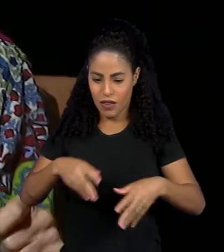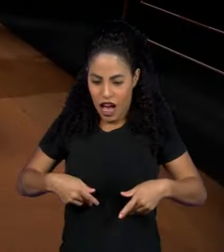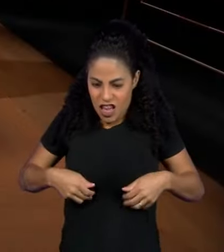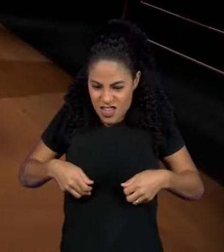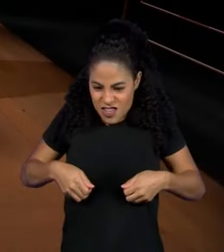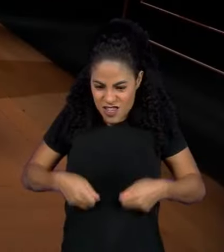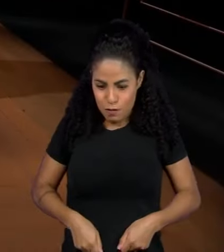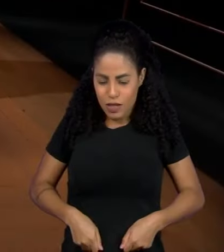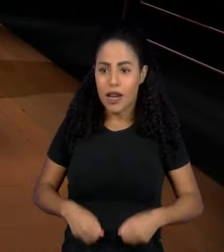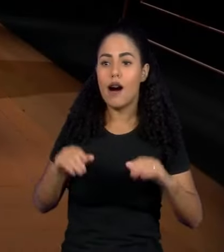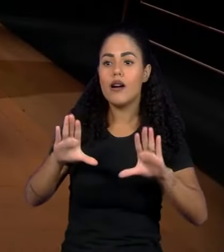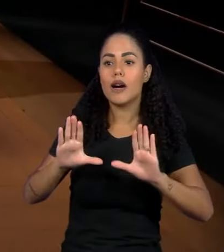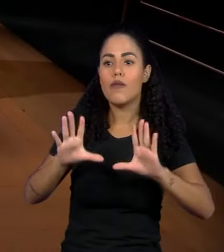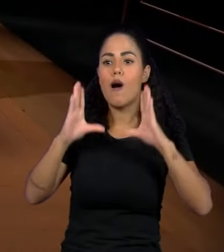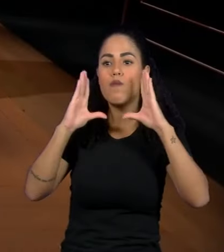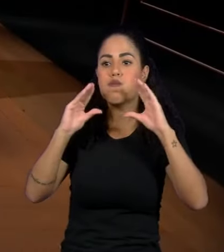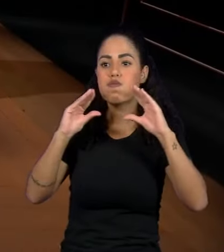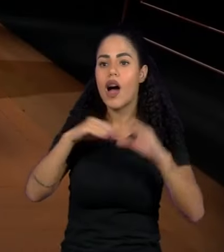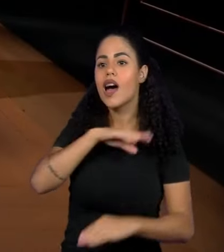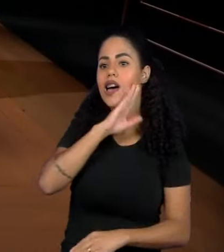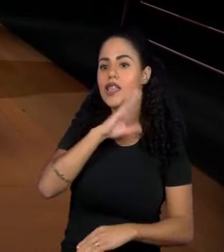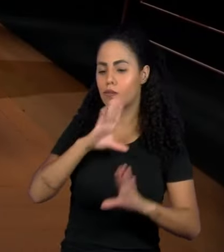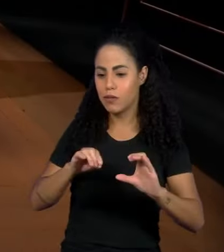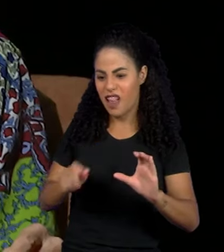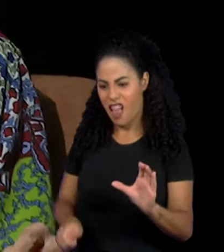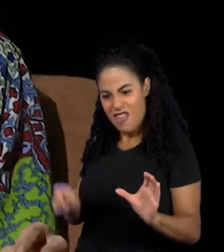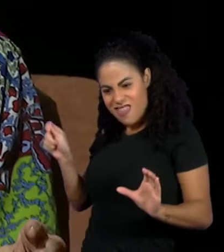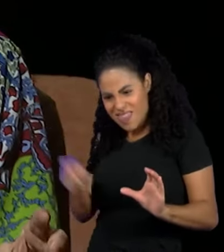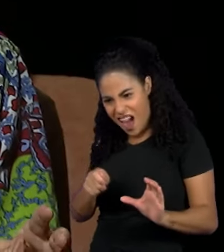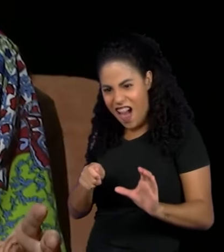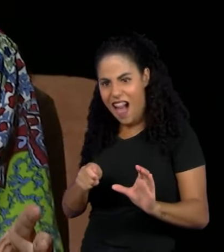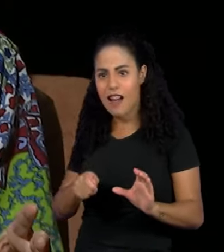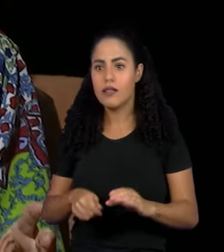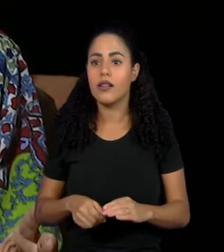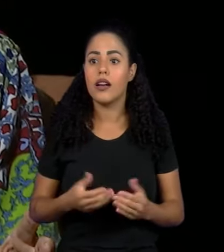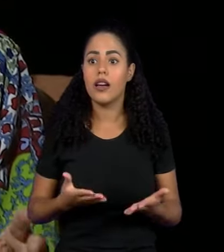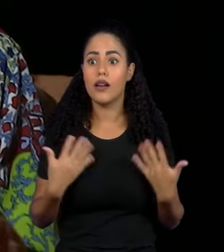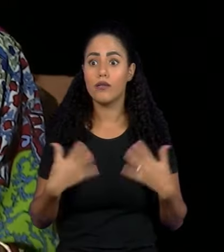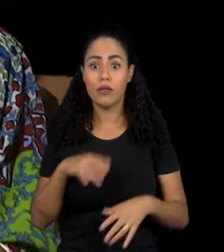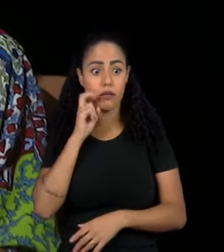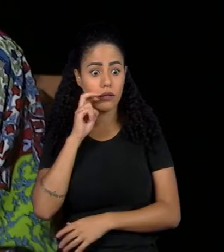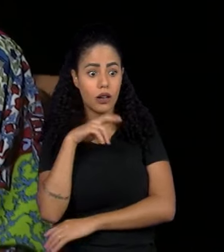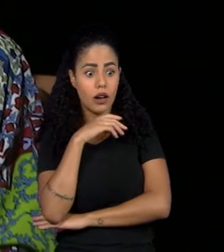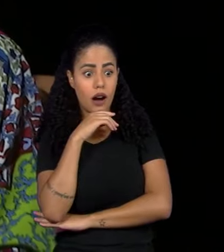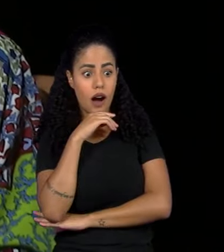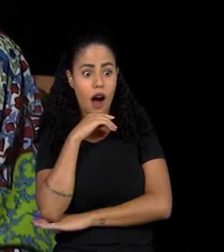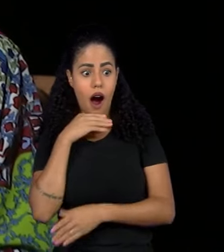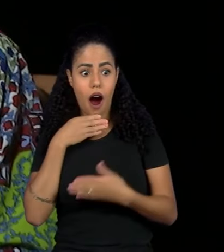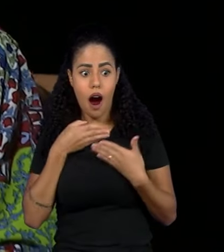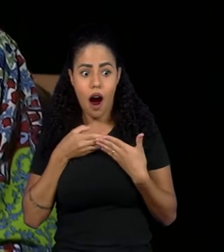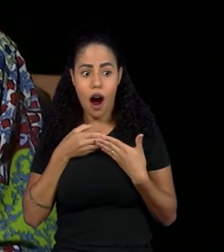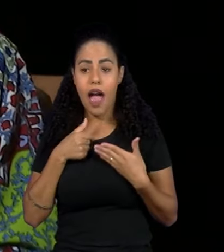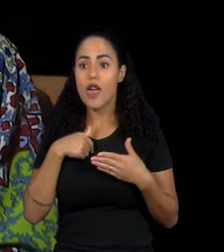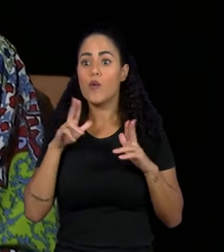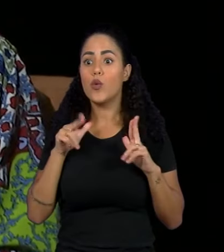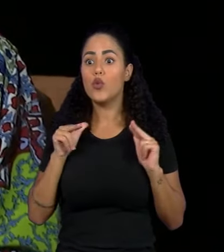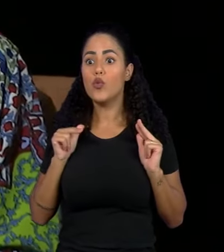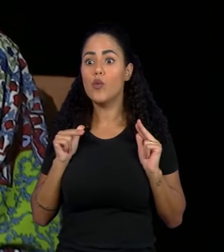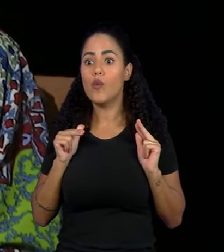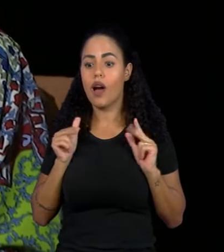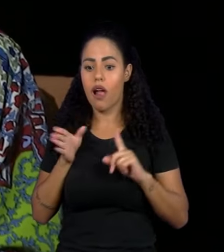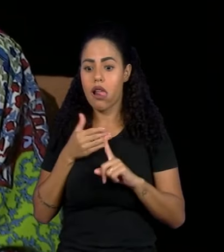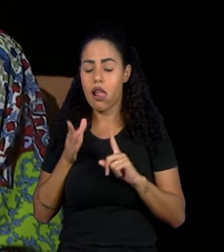e batia. Não acredito. Eu nunca apanhei, mas eu via. Eu nunca apanhei. E um dia ela chegou para